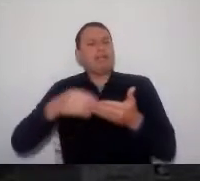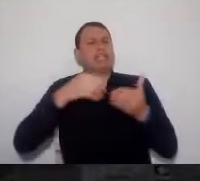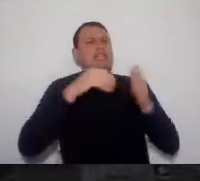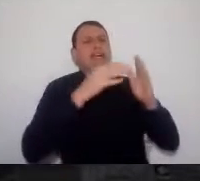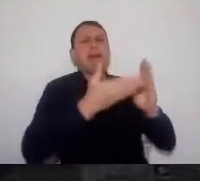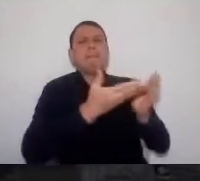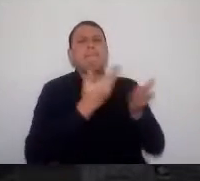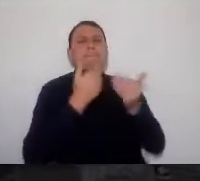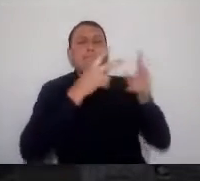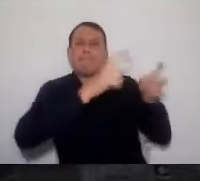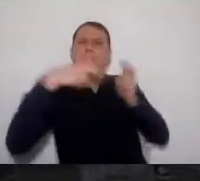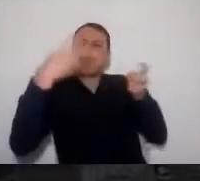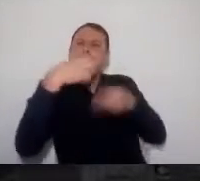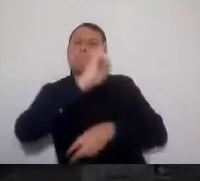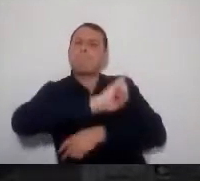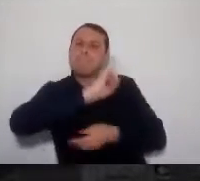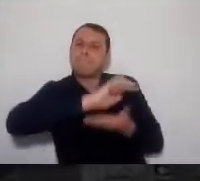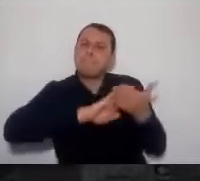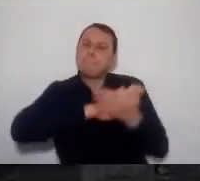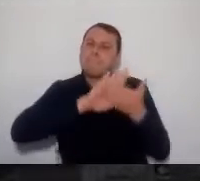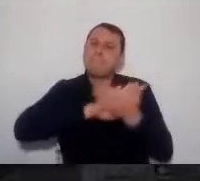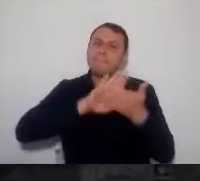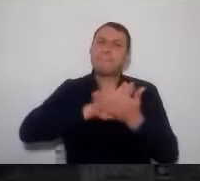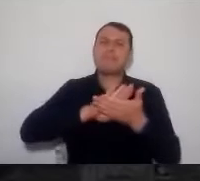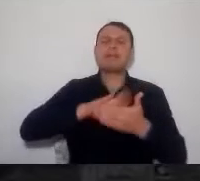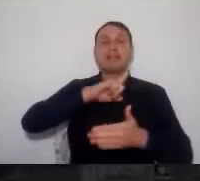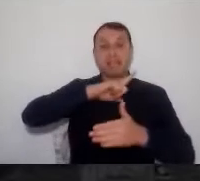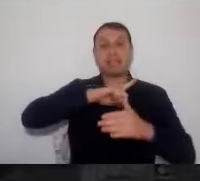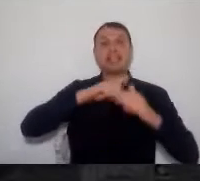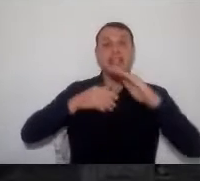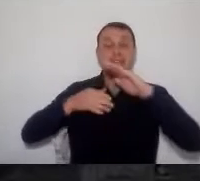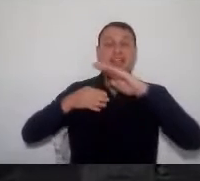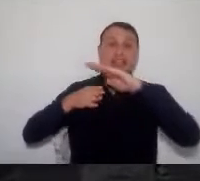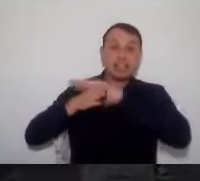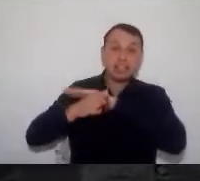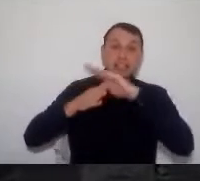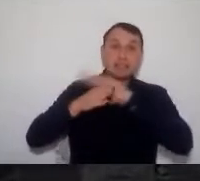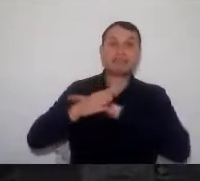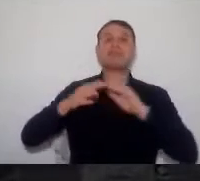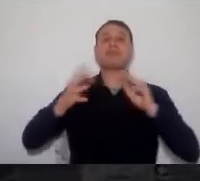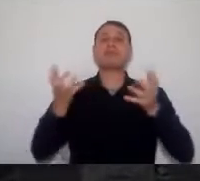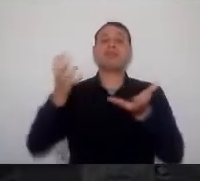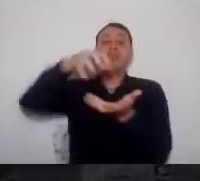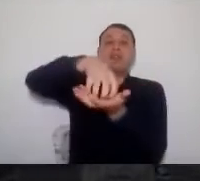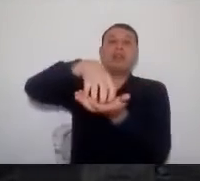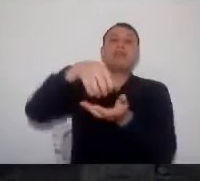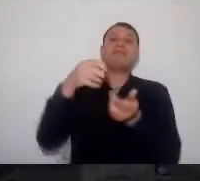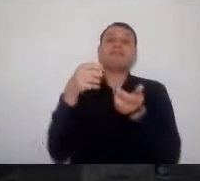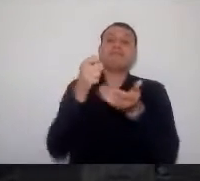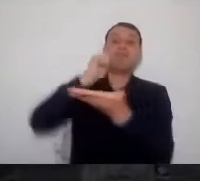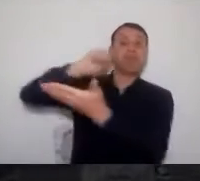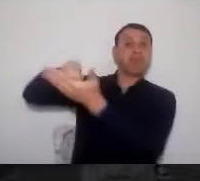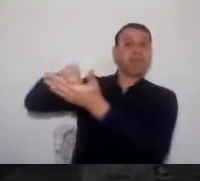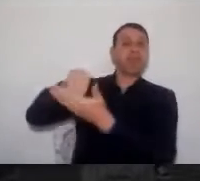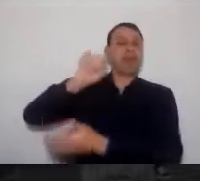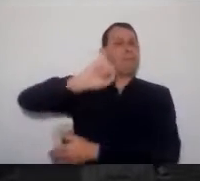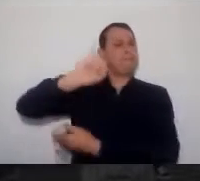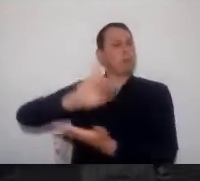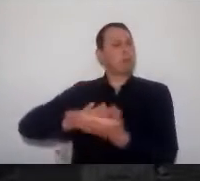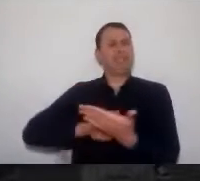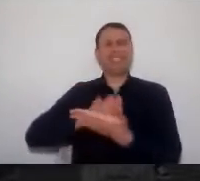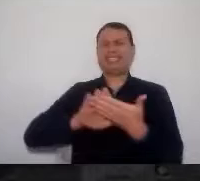de agências de fomento que não pagaram até hoje. Elas se instalaram não pagando imposto. Para você ter uma